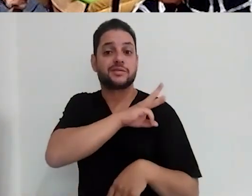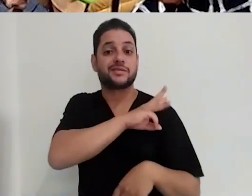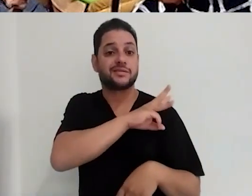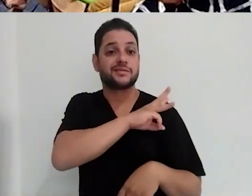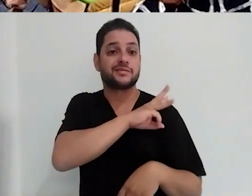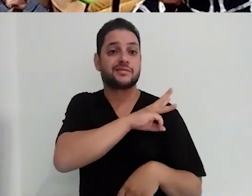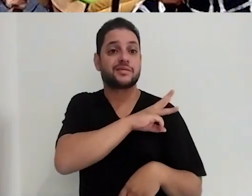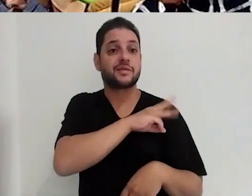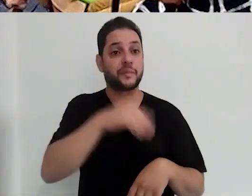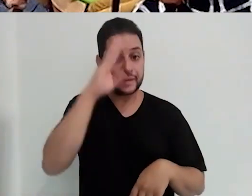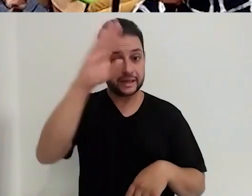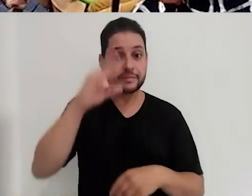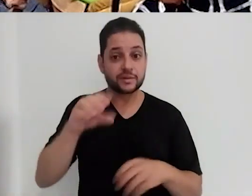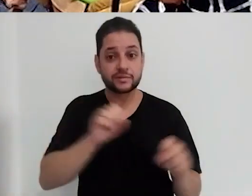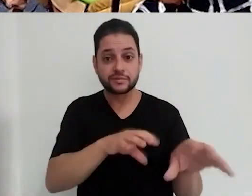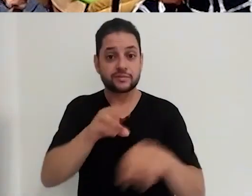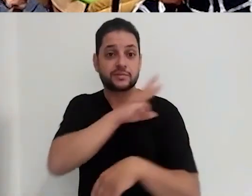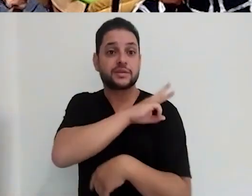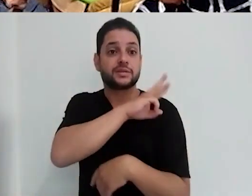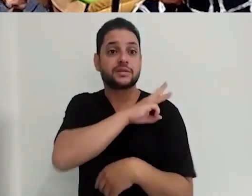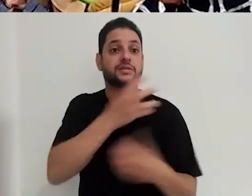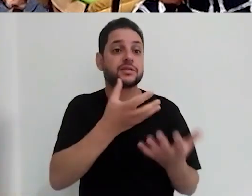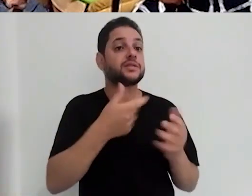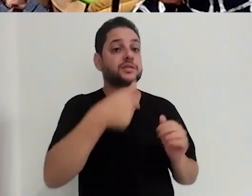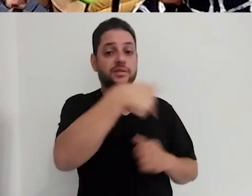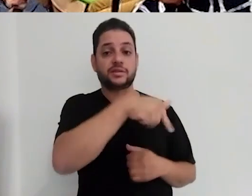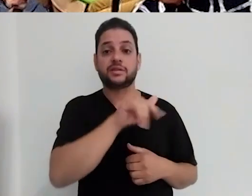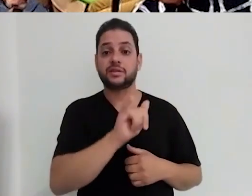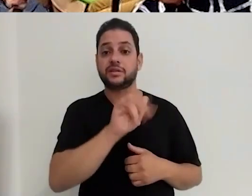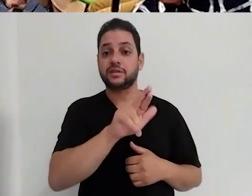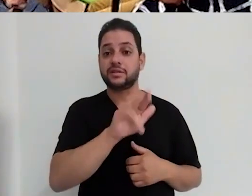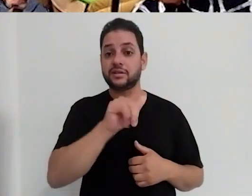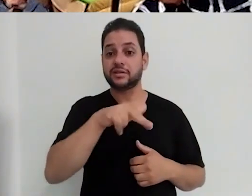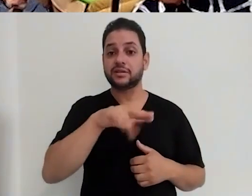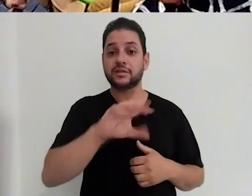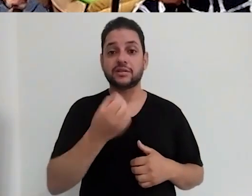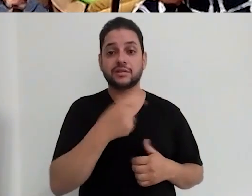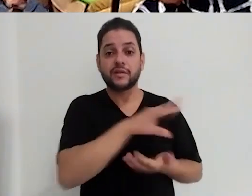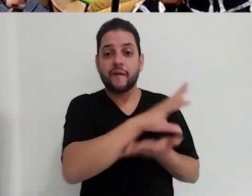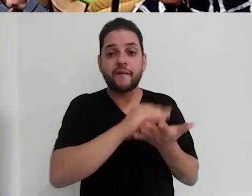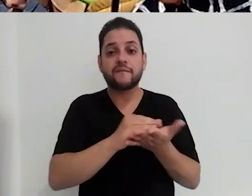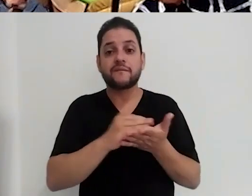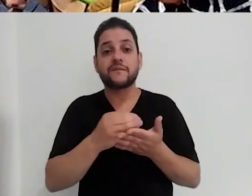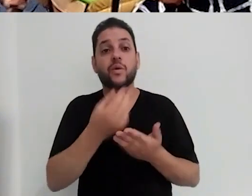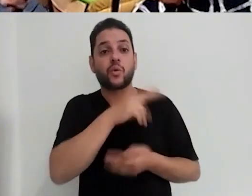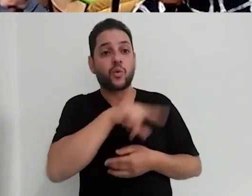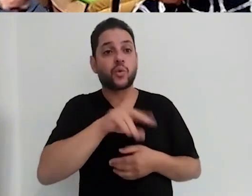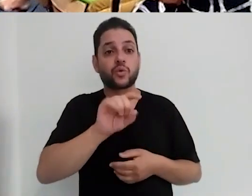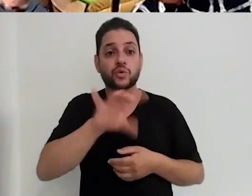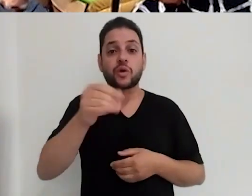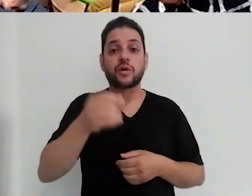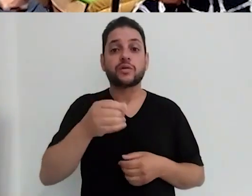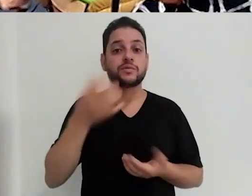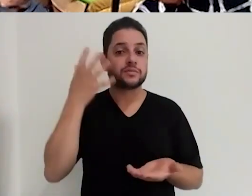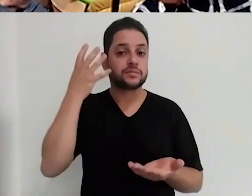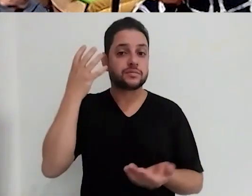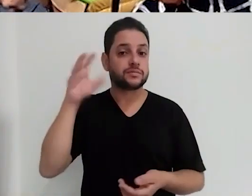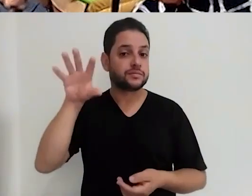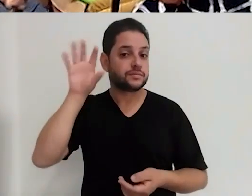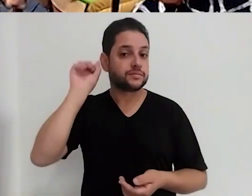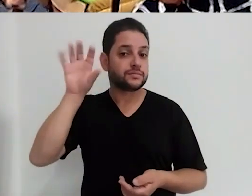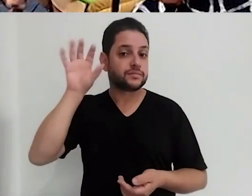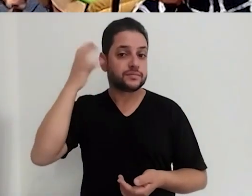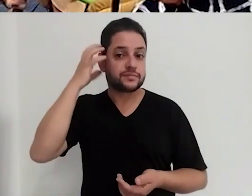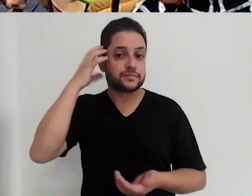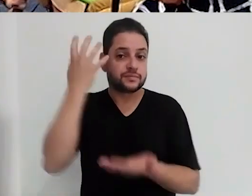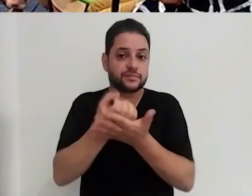especialmente de ensino médio, querendo usar o Quirino e pedindo mais material, porque o Quirino não tem só o podcast, o Quirino tem textos também que foram